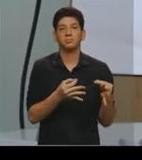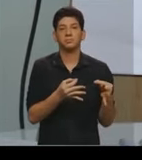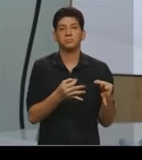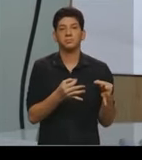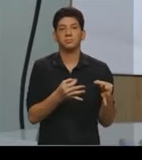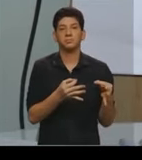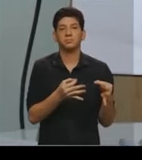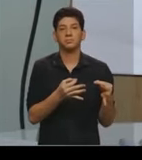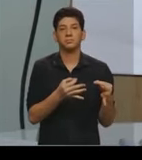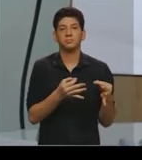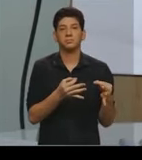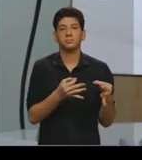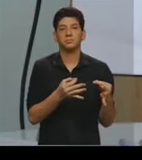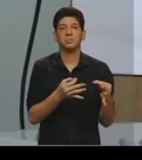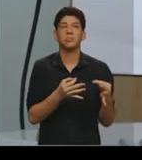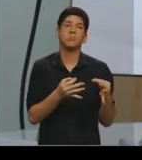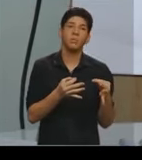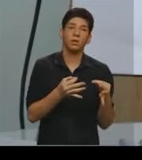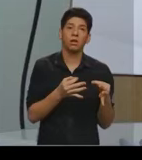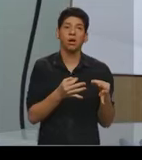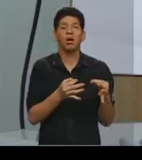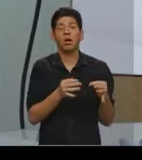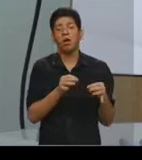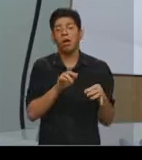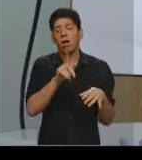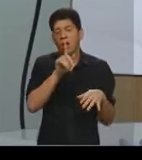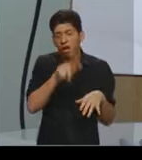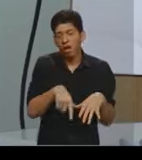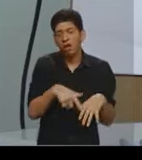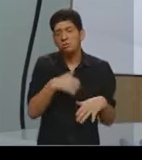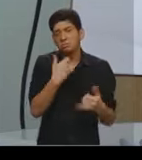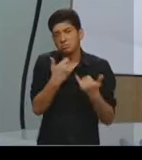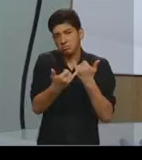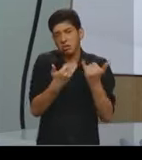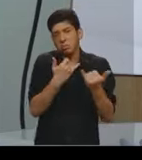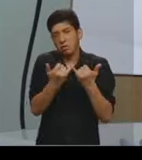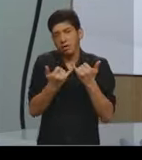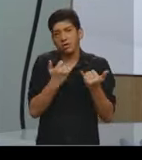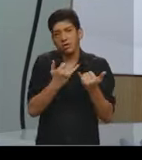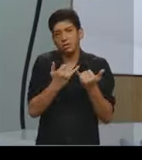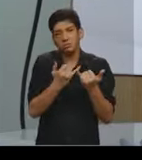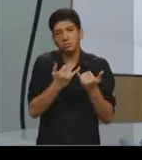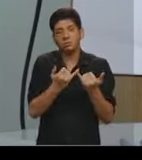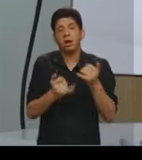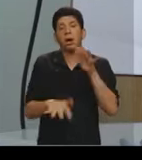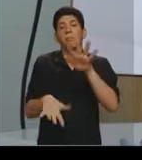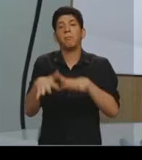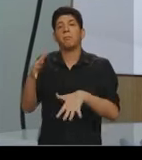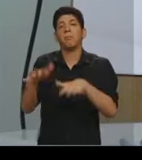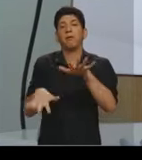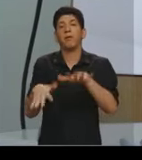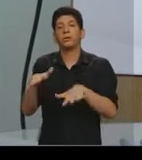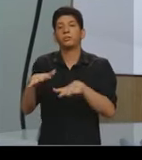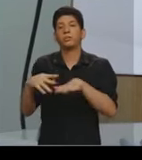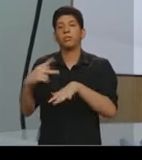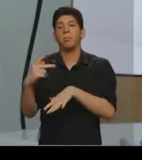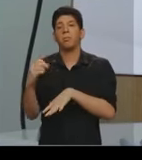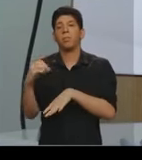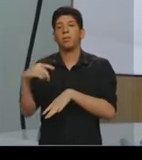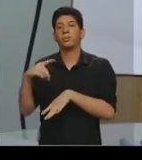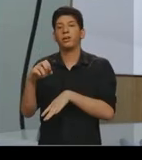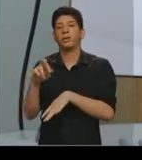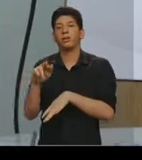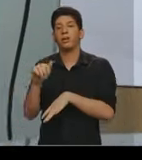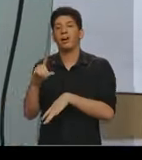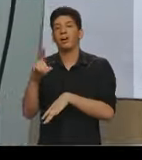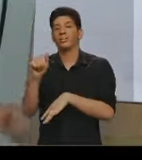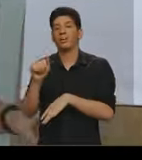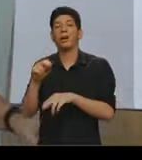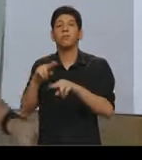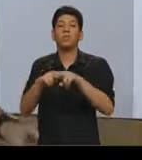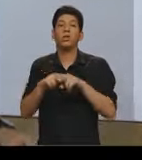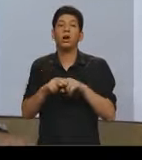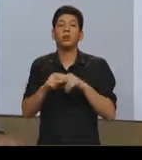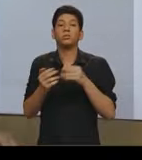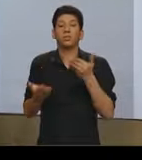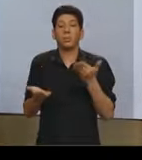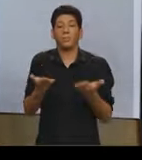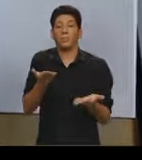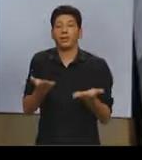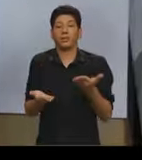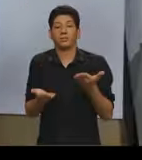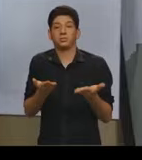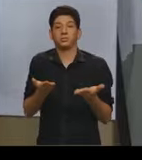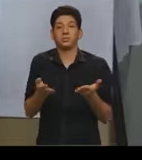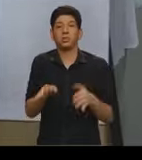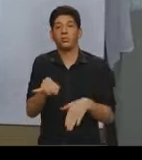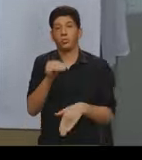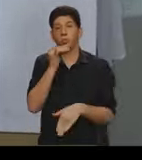eu praticamente considero que ela é bem parecida. A média aritmética ponderada é porque tem a questão do peso. Eu acho que eu preferi dar um exemplo